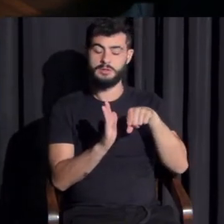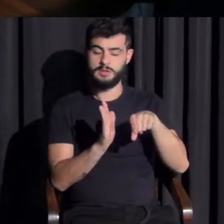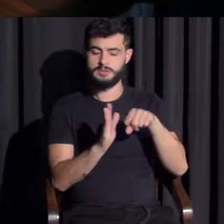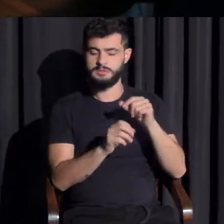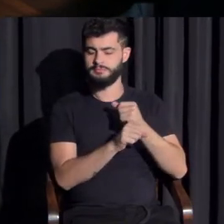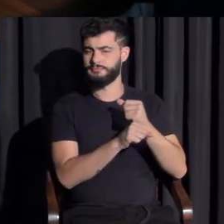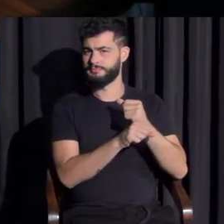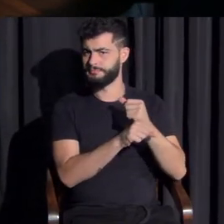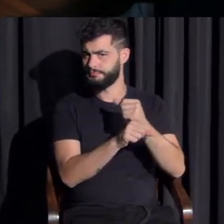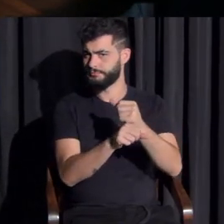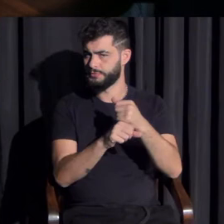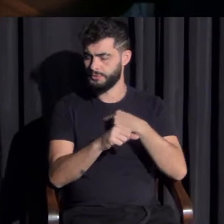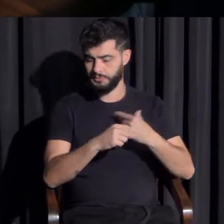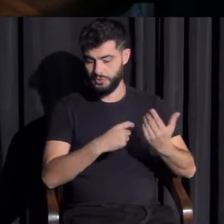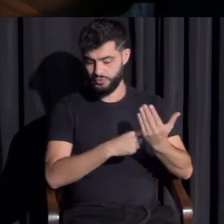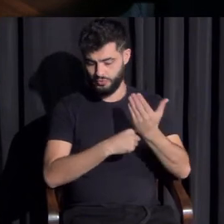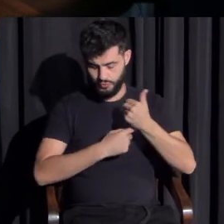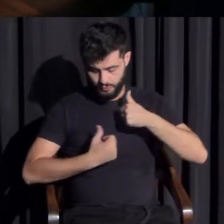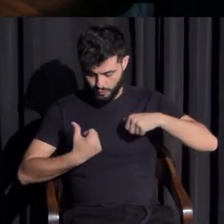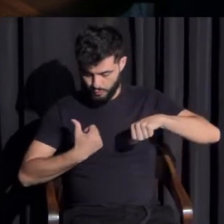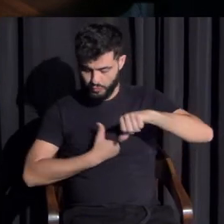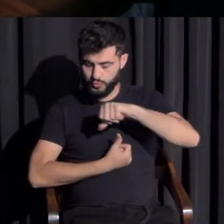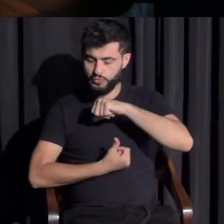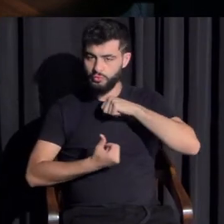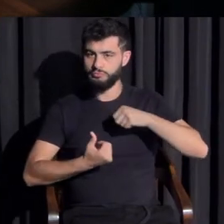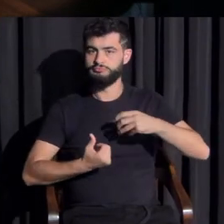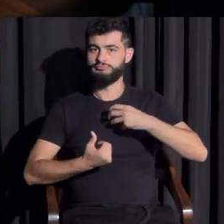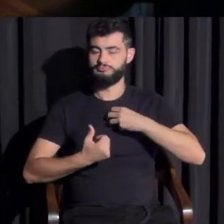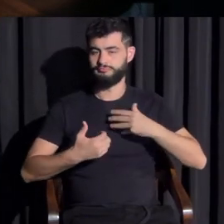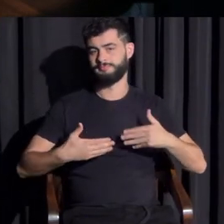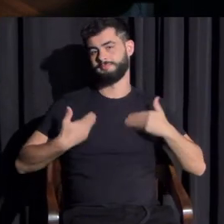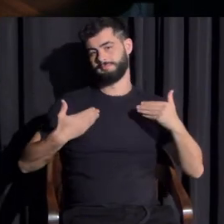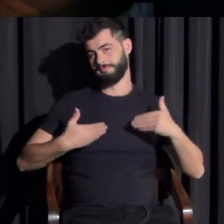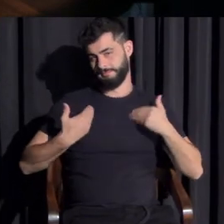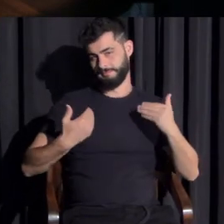e me revigorado.